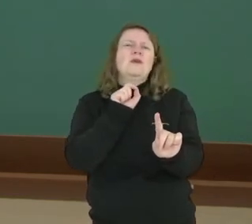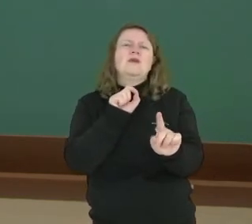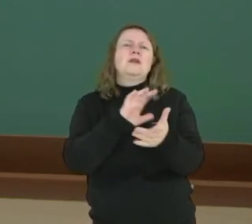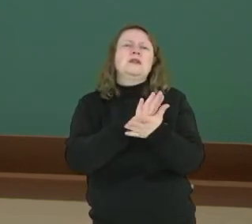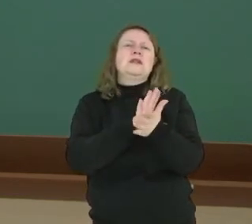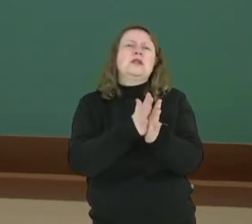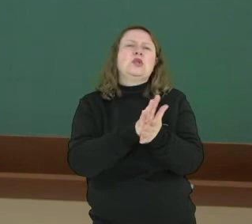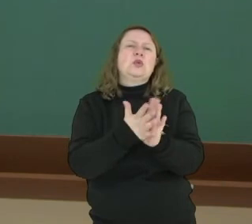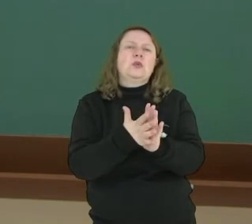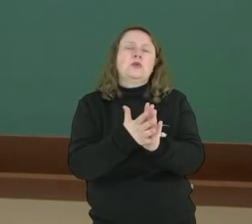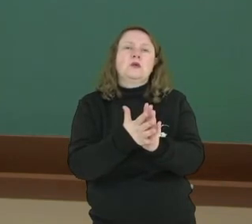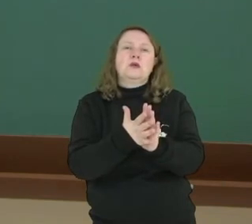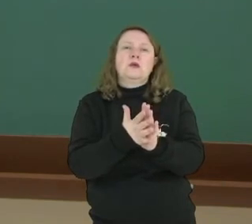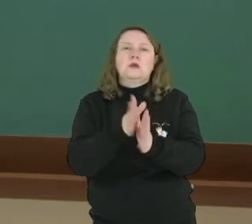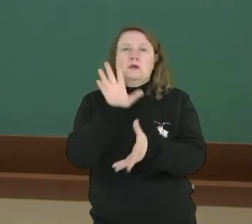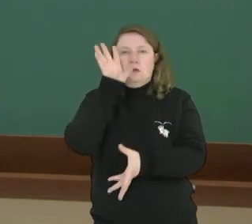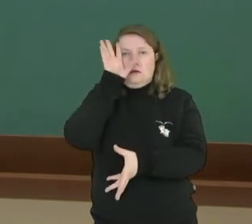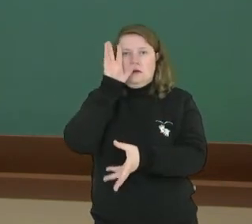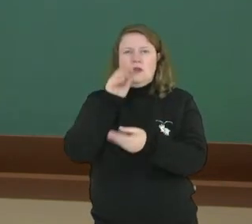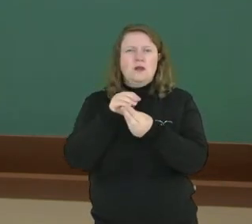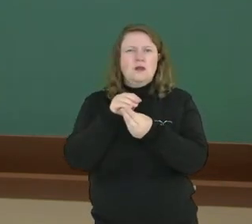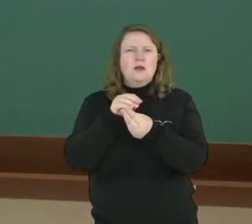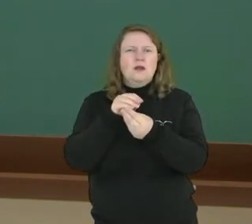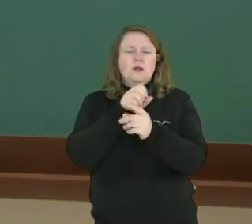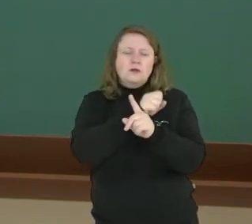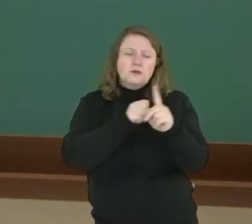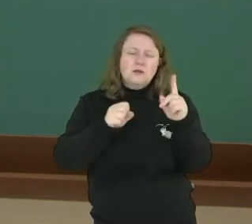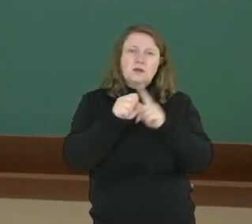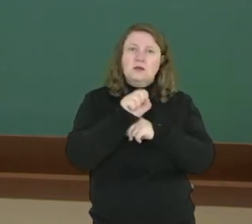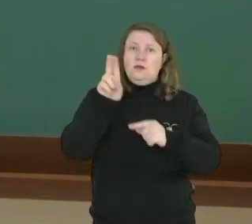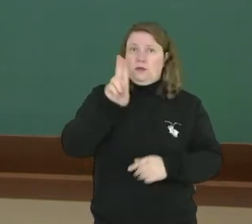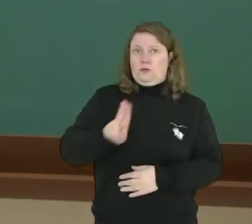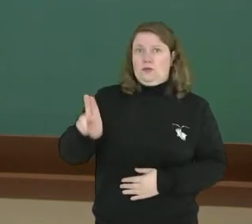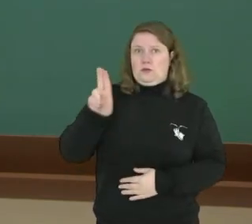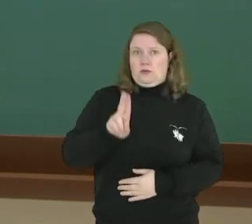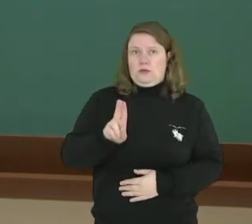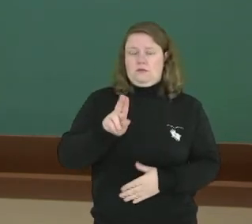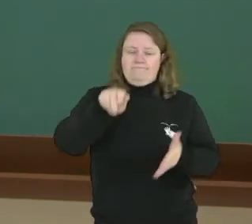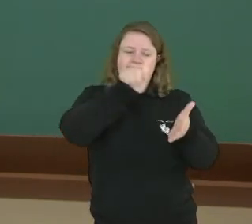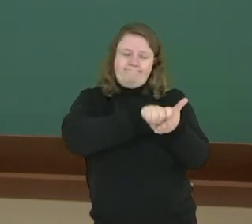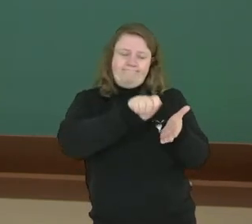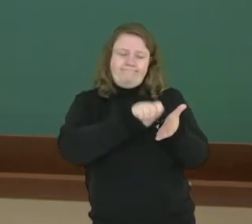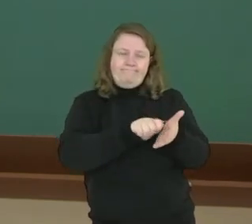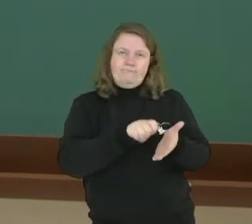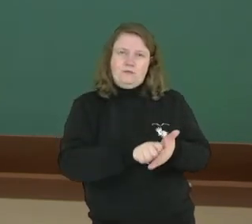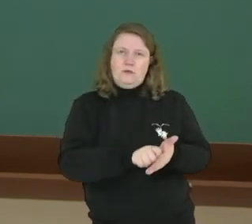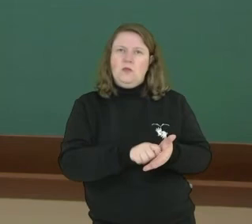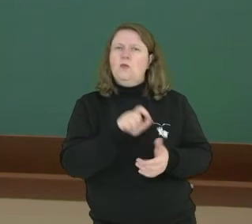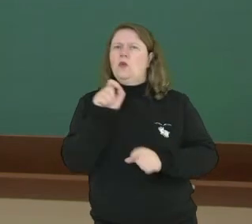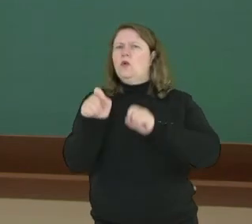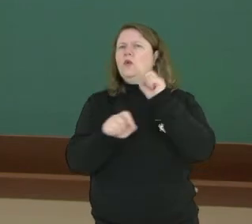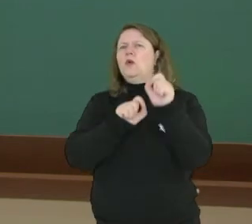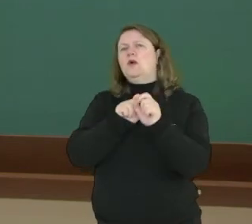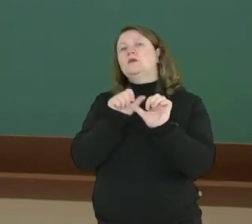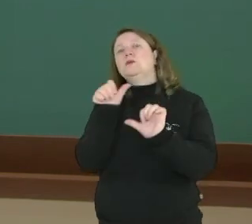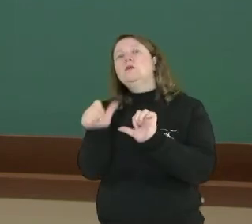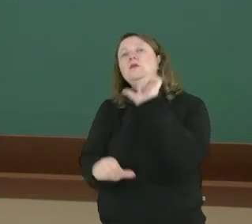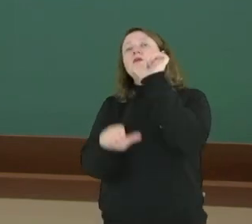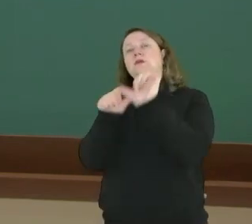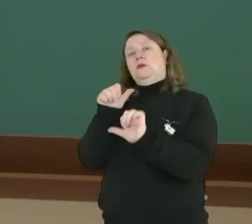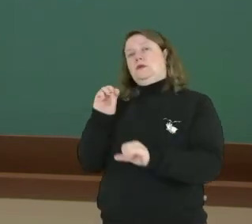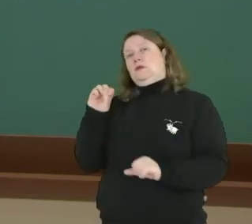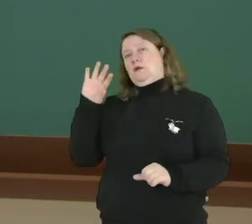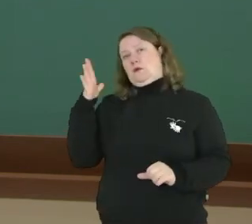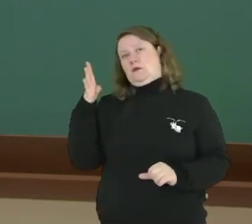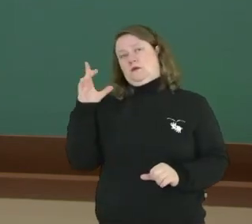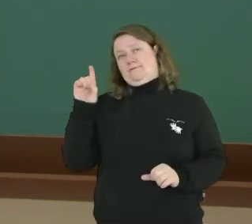sociedade utiliza os recursos da vegetação, vocês vão escrever que impacto ambiental nós podemos falar aqui a